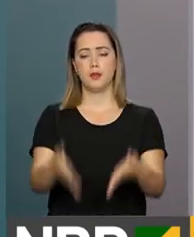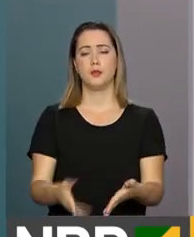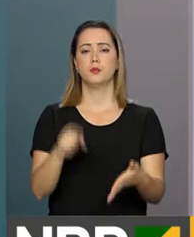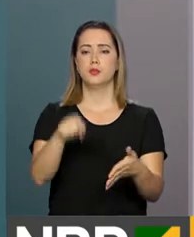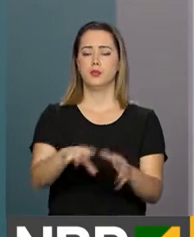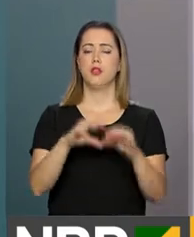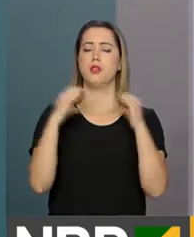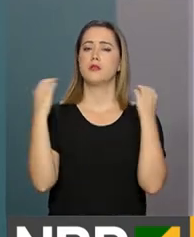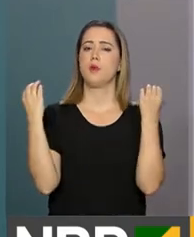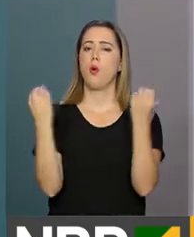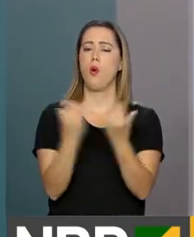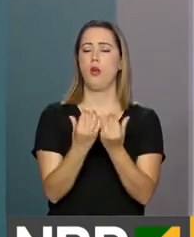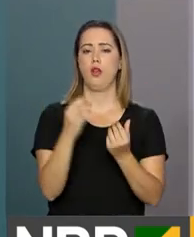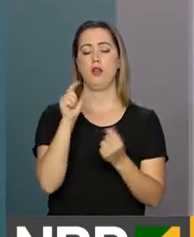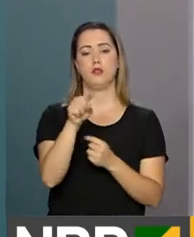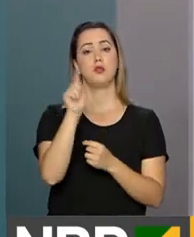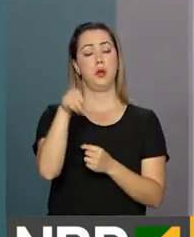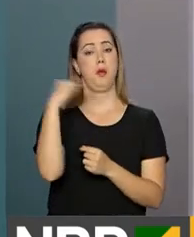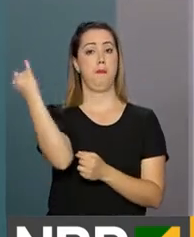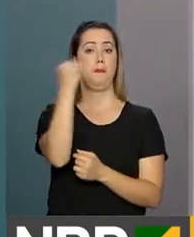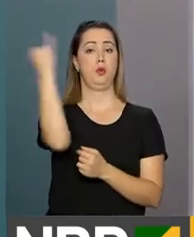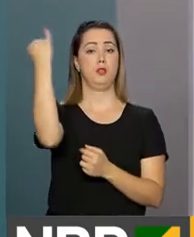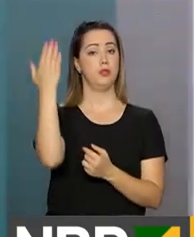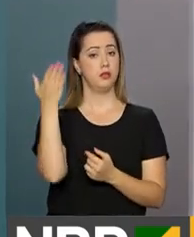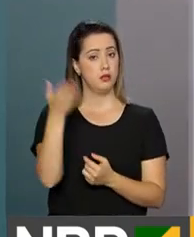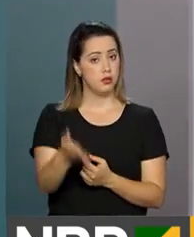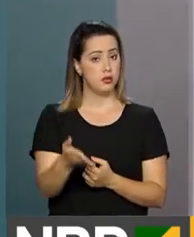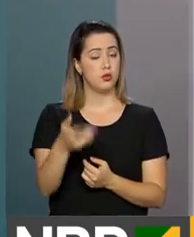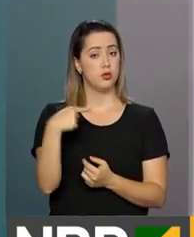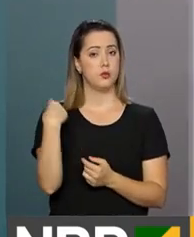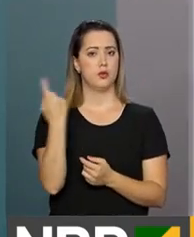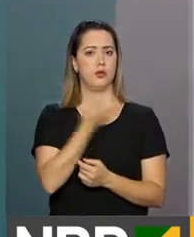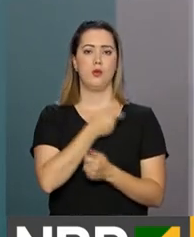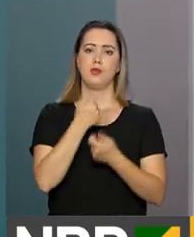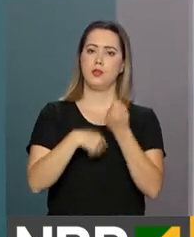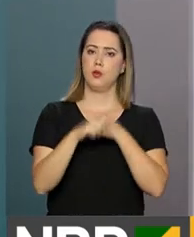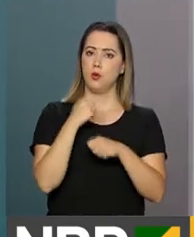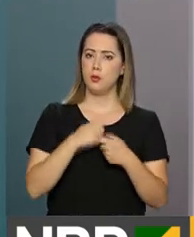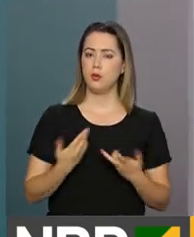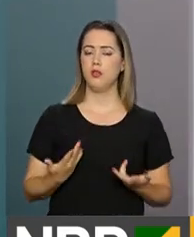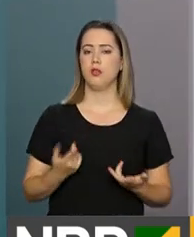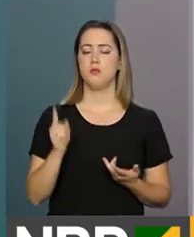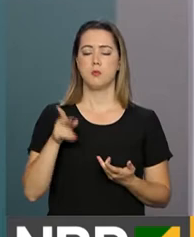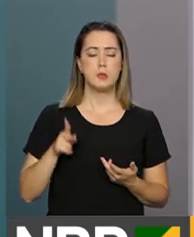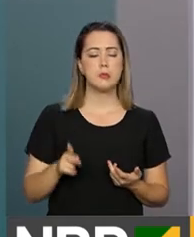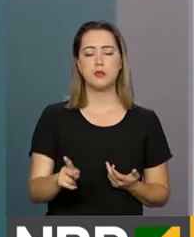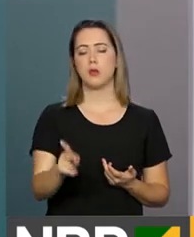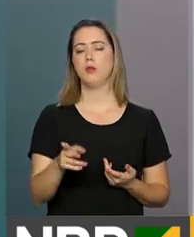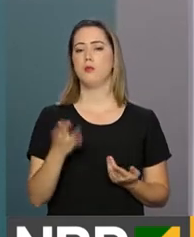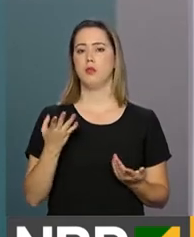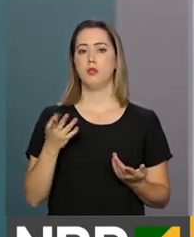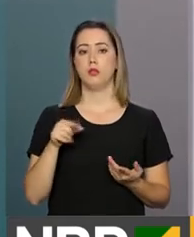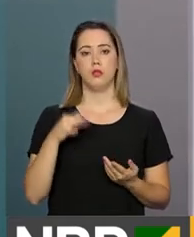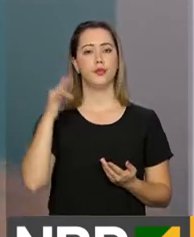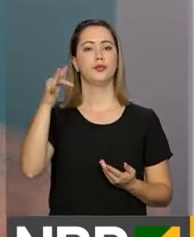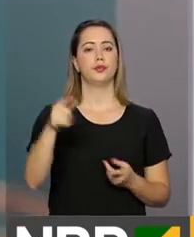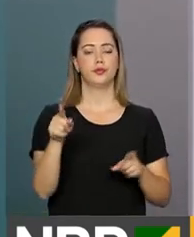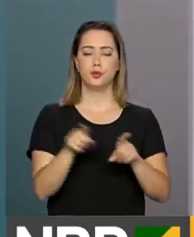um setor importantíssimo fundamental para a economia brasileira sempre foi e continuará